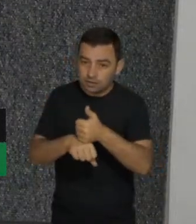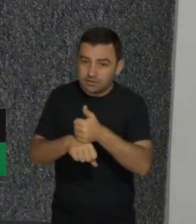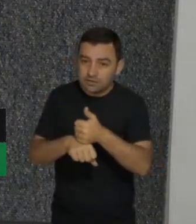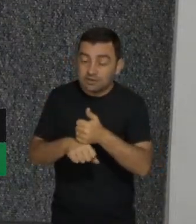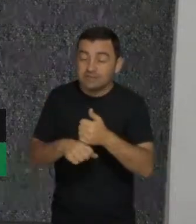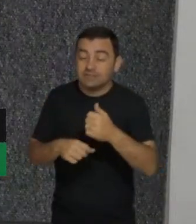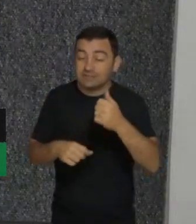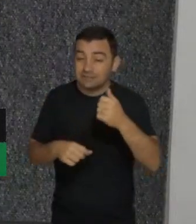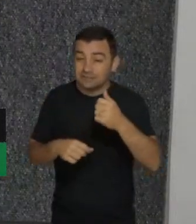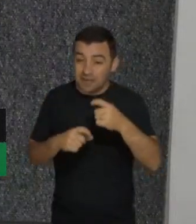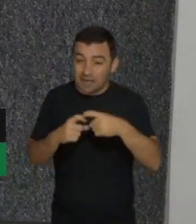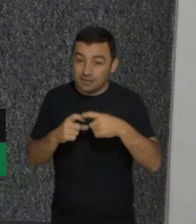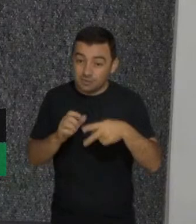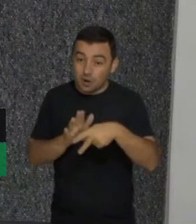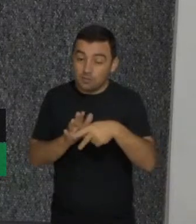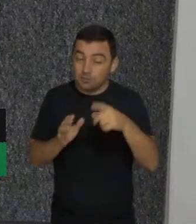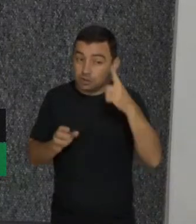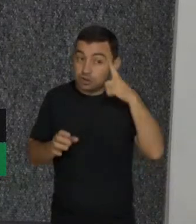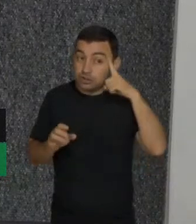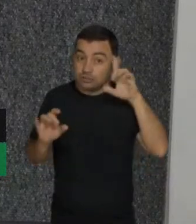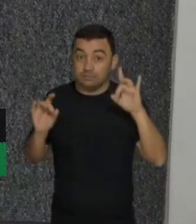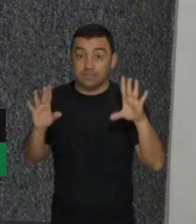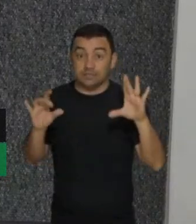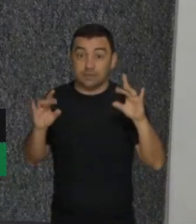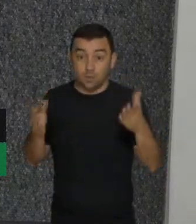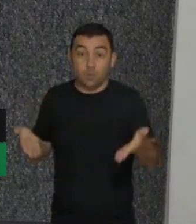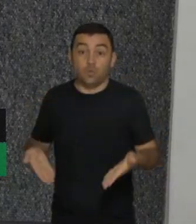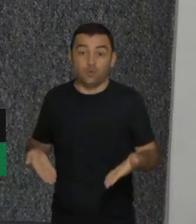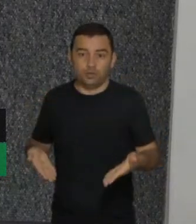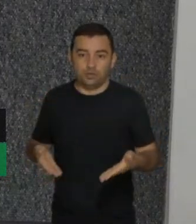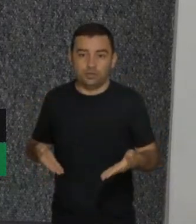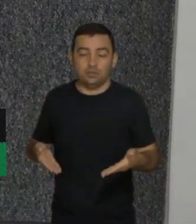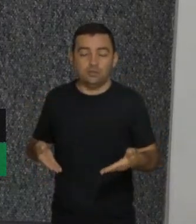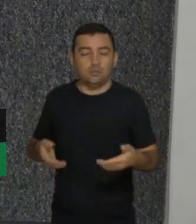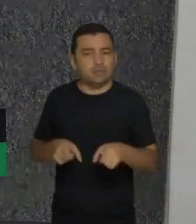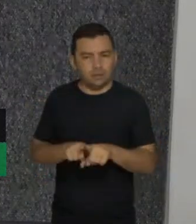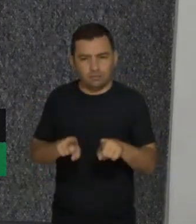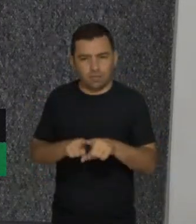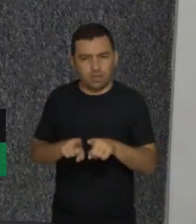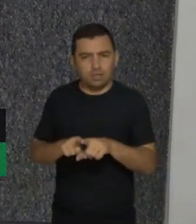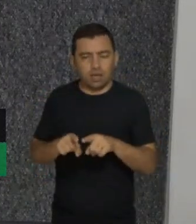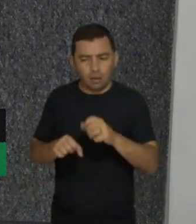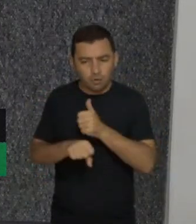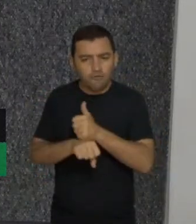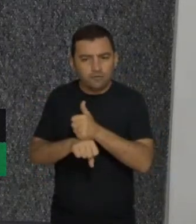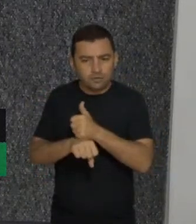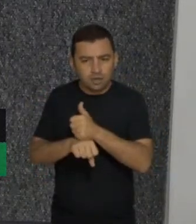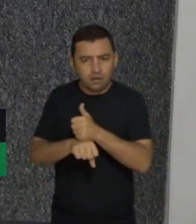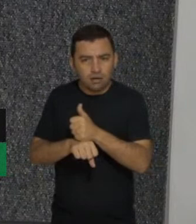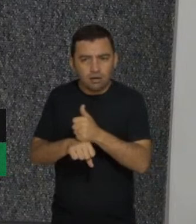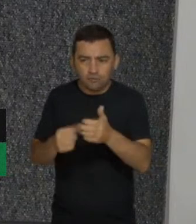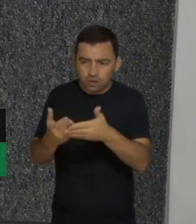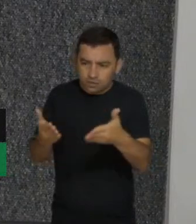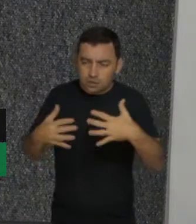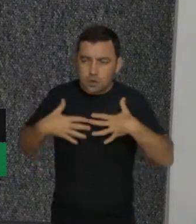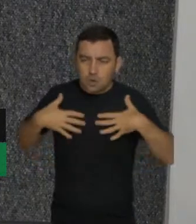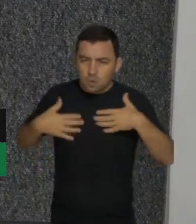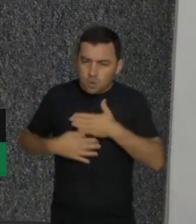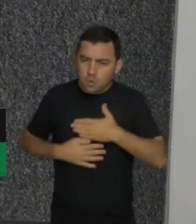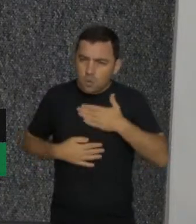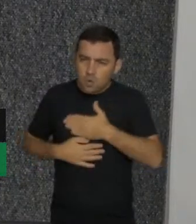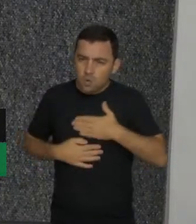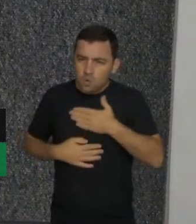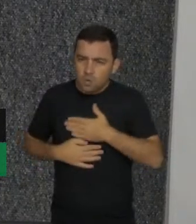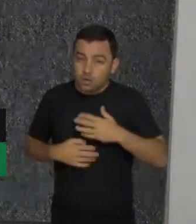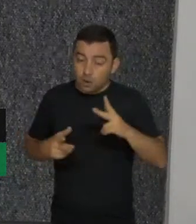dia não apenas o dia em si mas que a profissão seja motivo de orgulho como é para